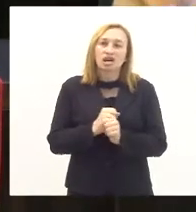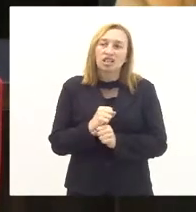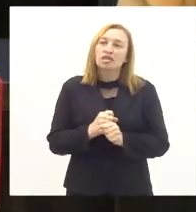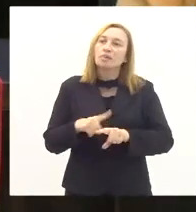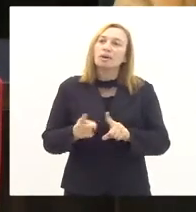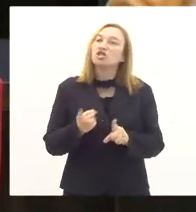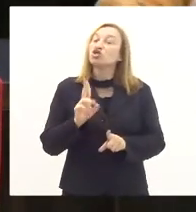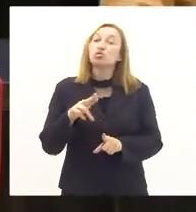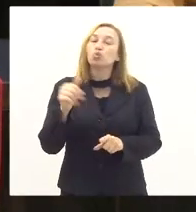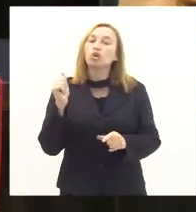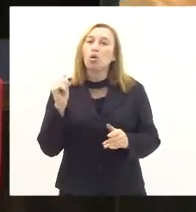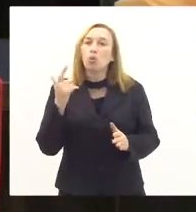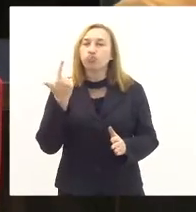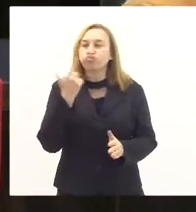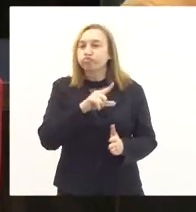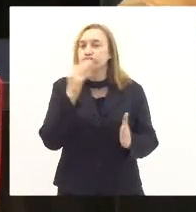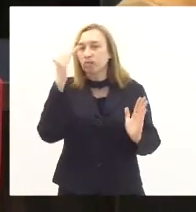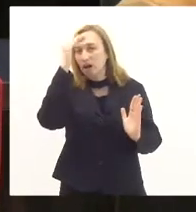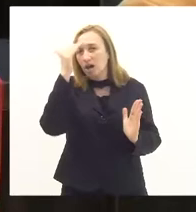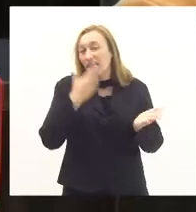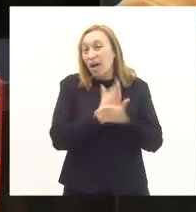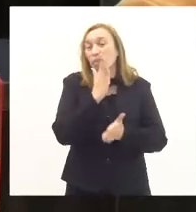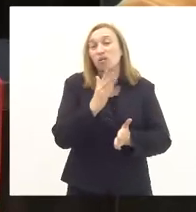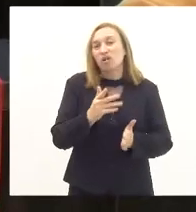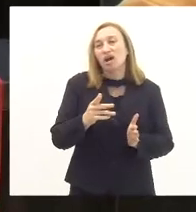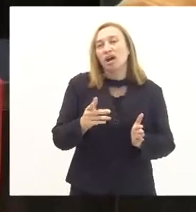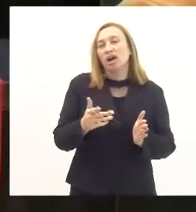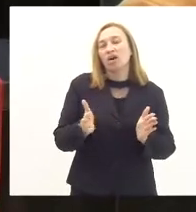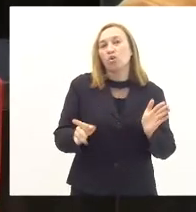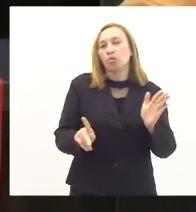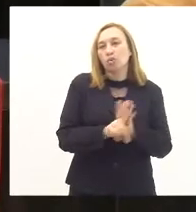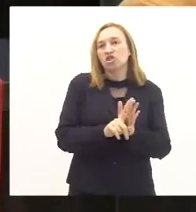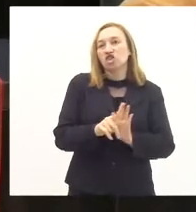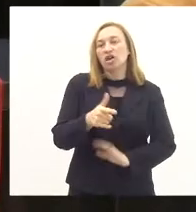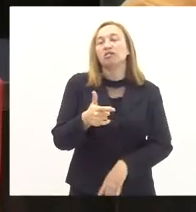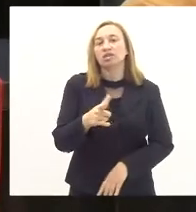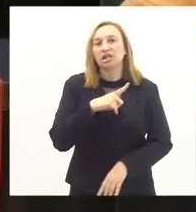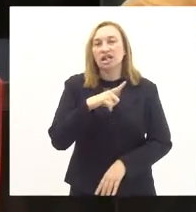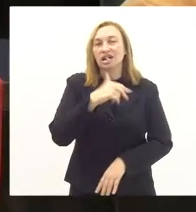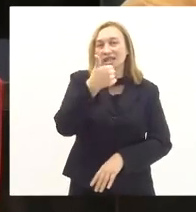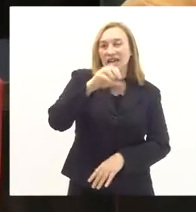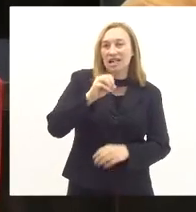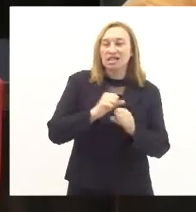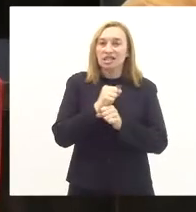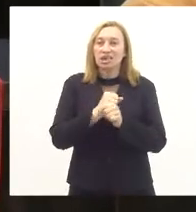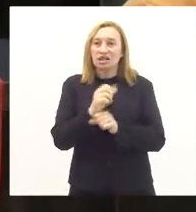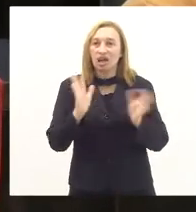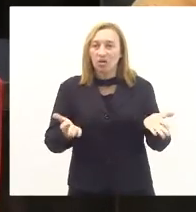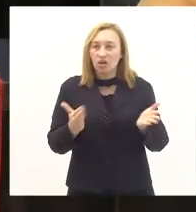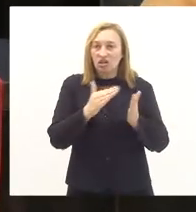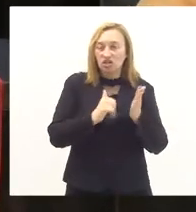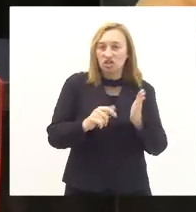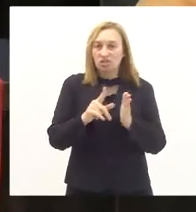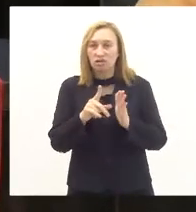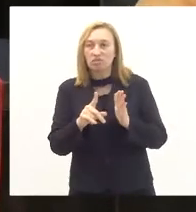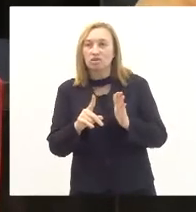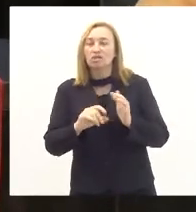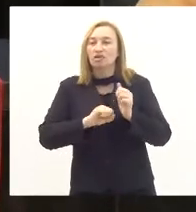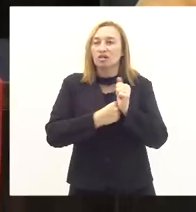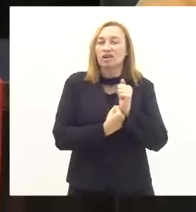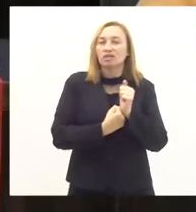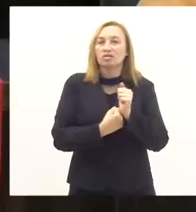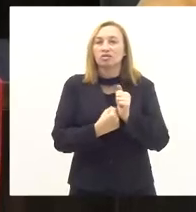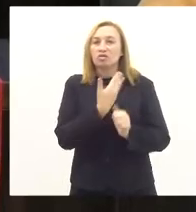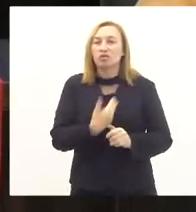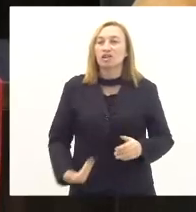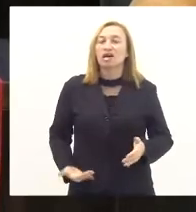gente nunca tinha conseguido aprovar. O projeto tinha 10 anos, mas a gente conseguiu aprovar agora, derrubando o veto do governador.